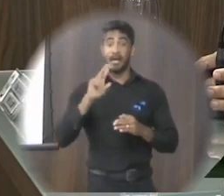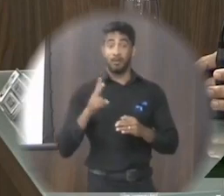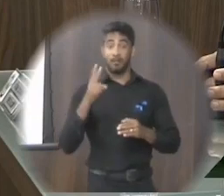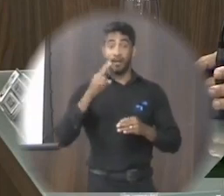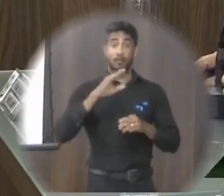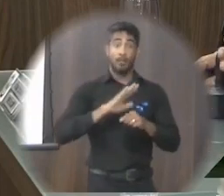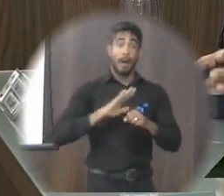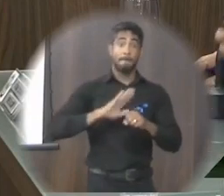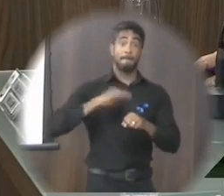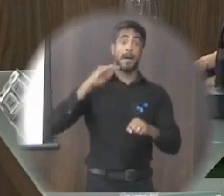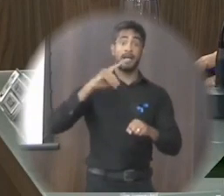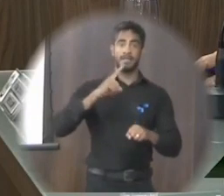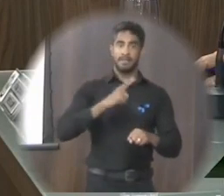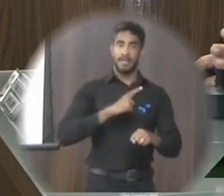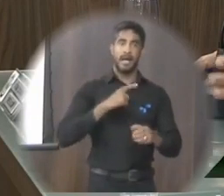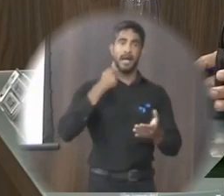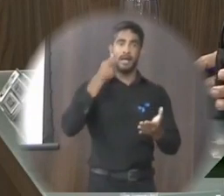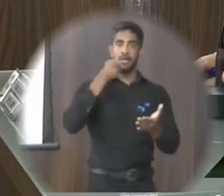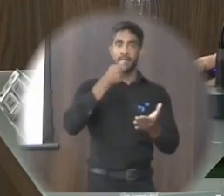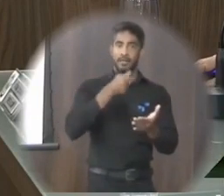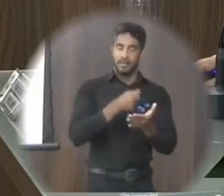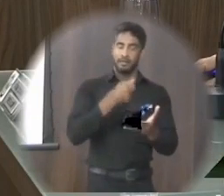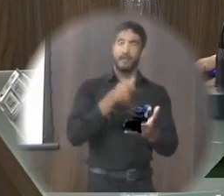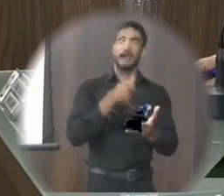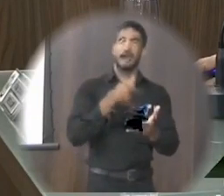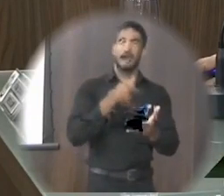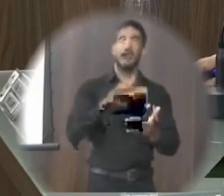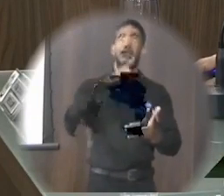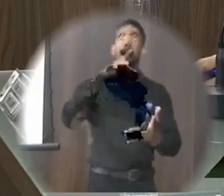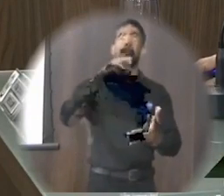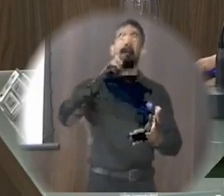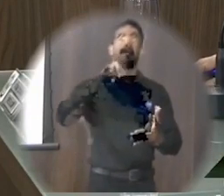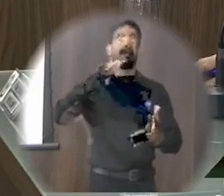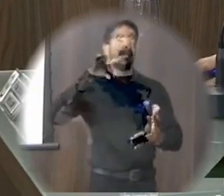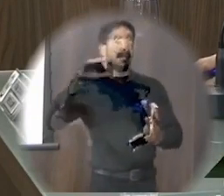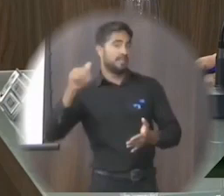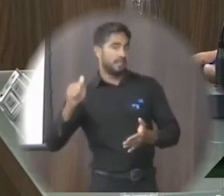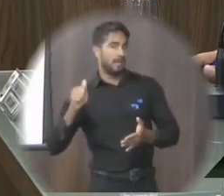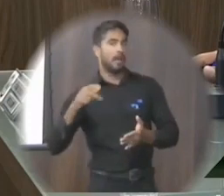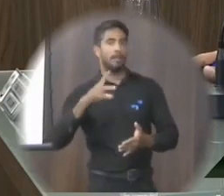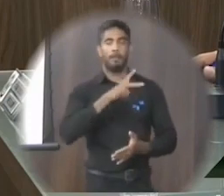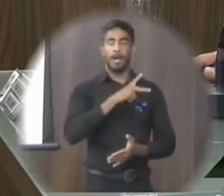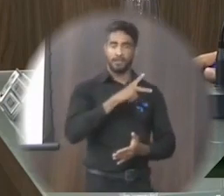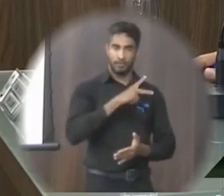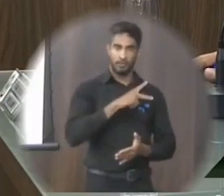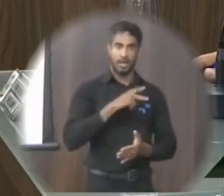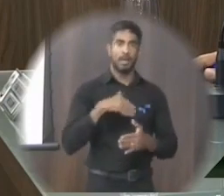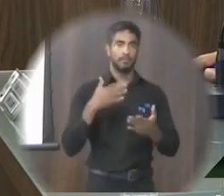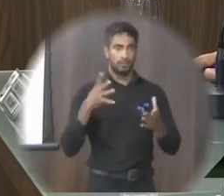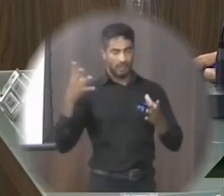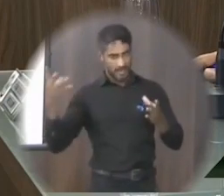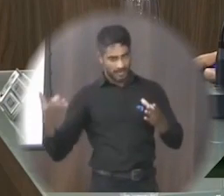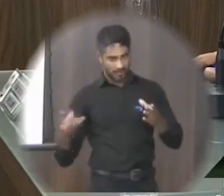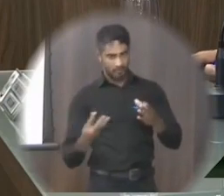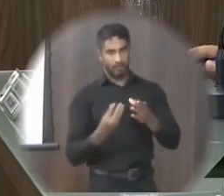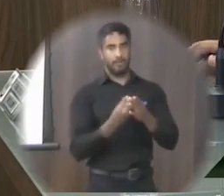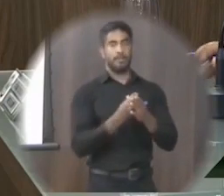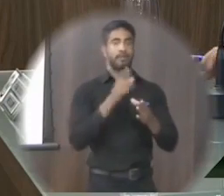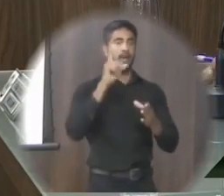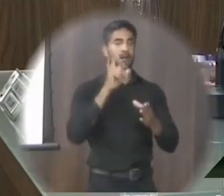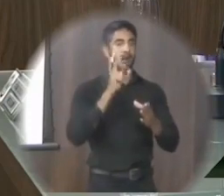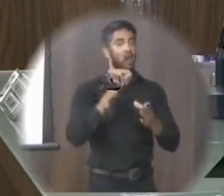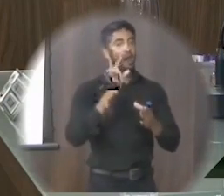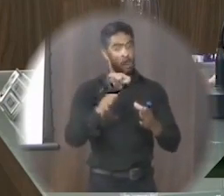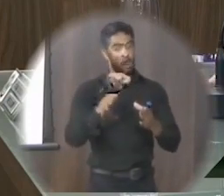esse aí, terá que pagar uma previdência privada. Então, essa complementar seria essa